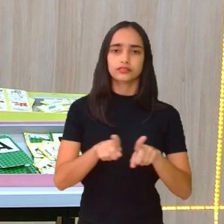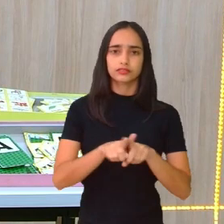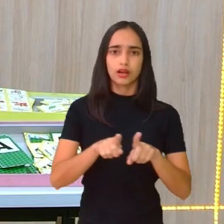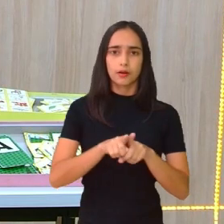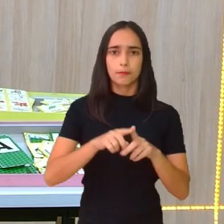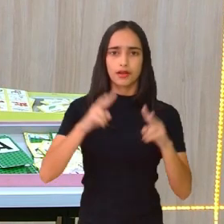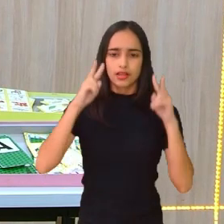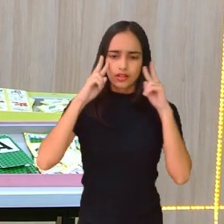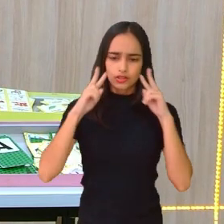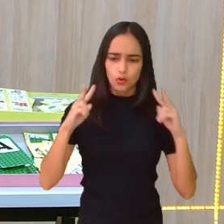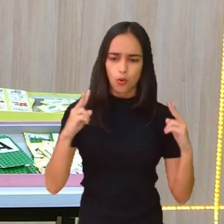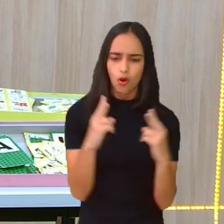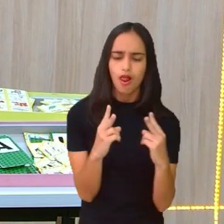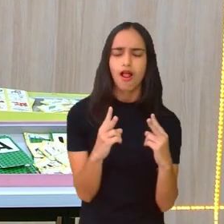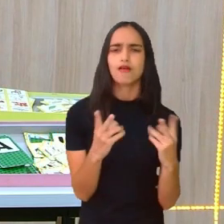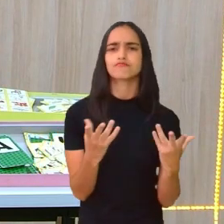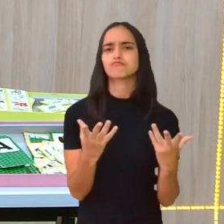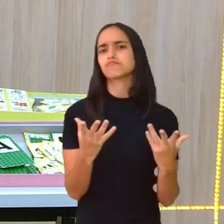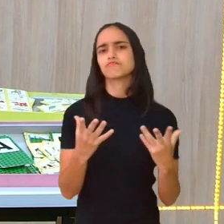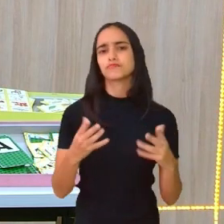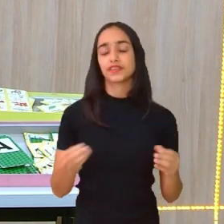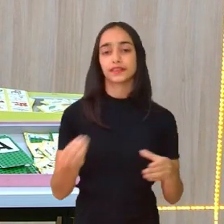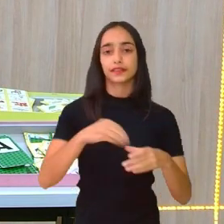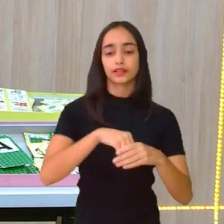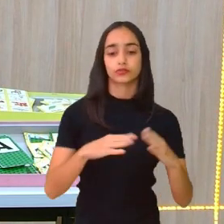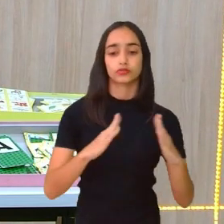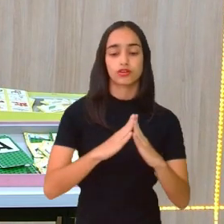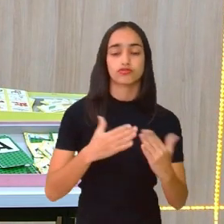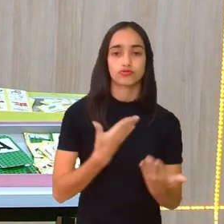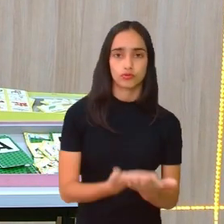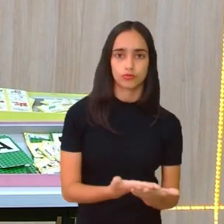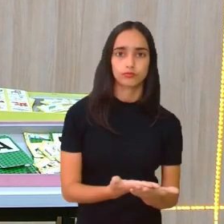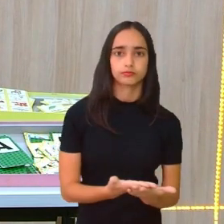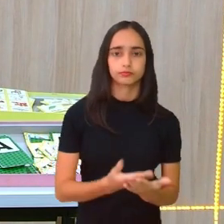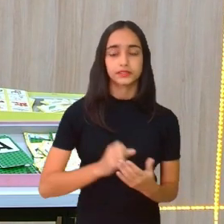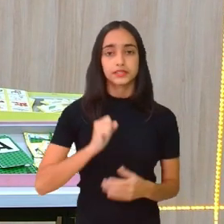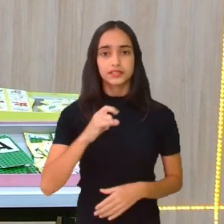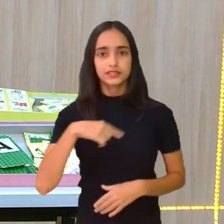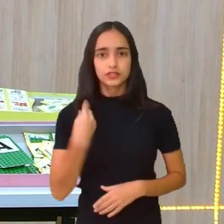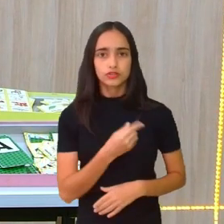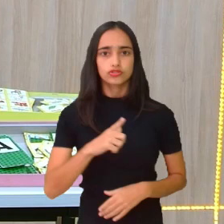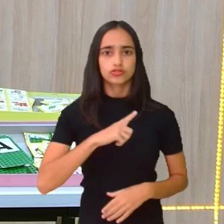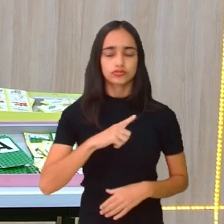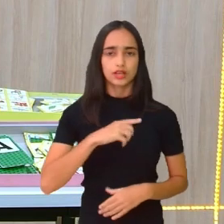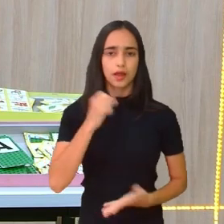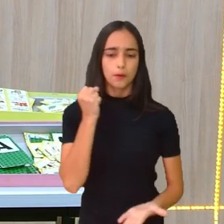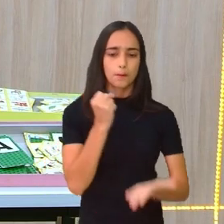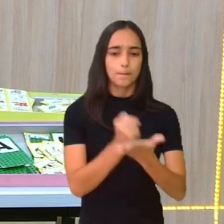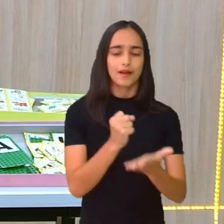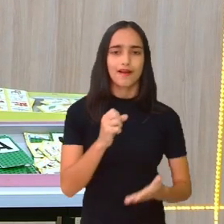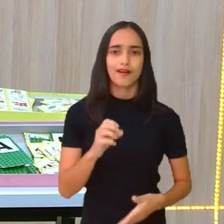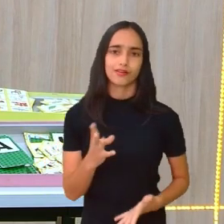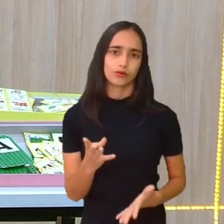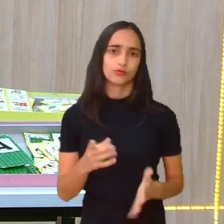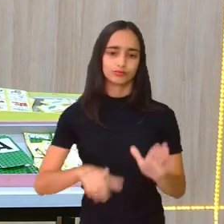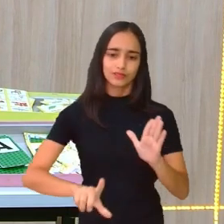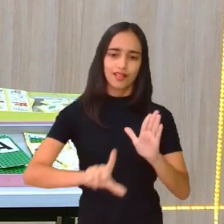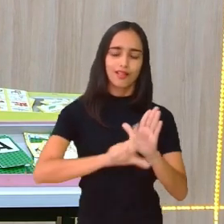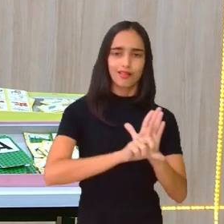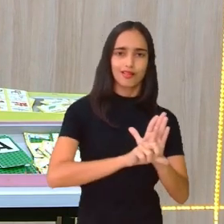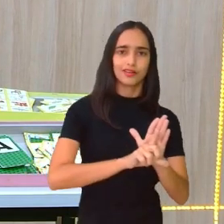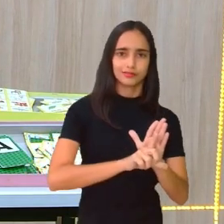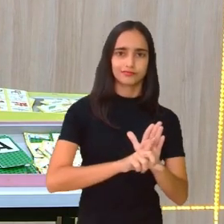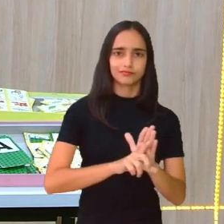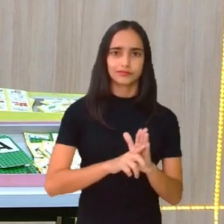integral no ambiente escolar, no contexto escolar. Então, se a gente tem, né, esse marco legal referenciando o nosso